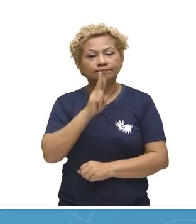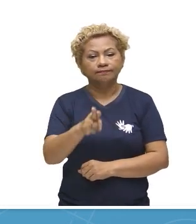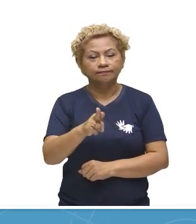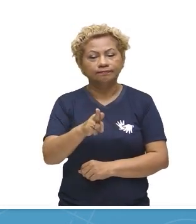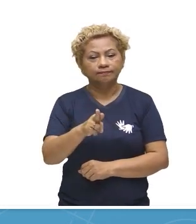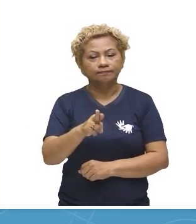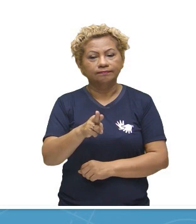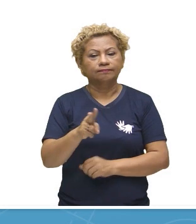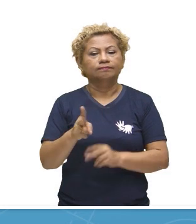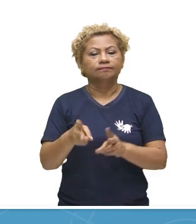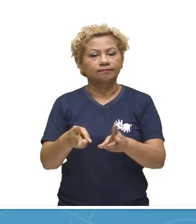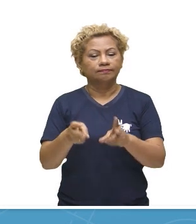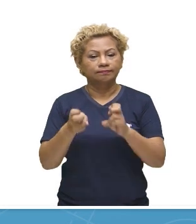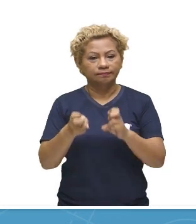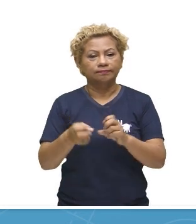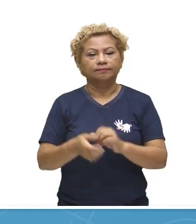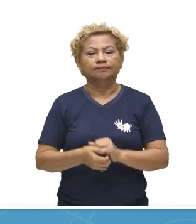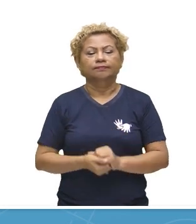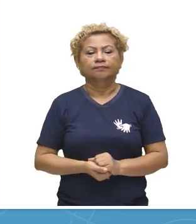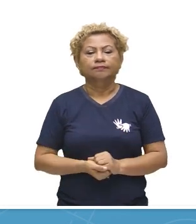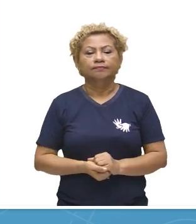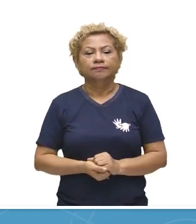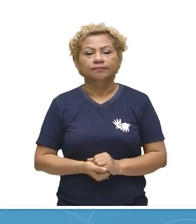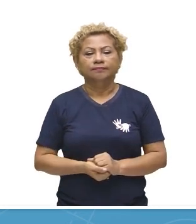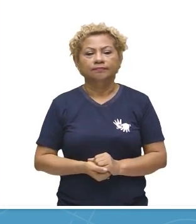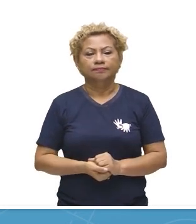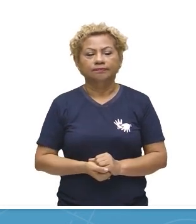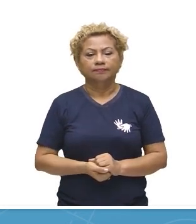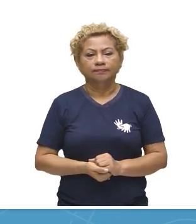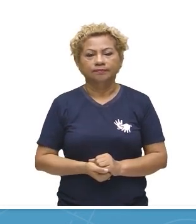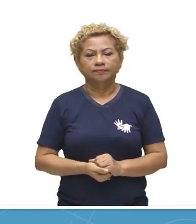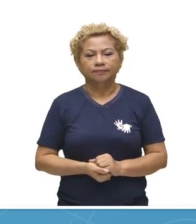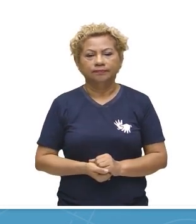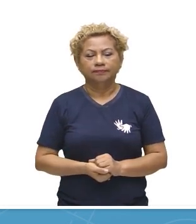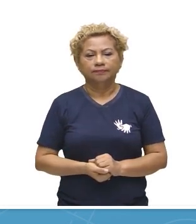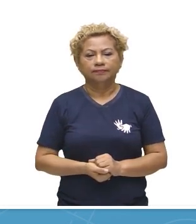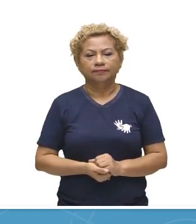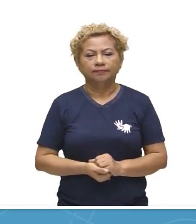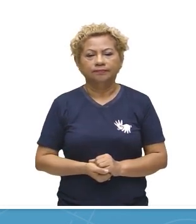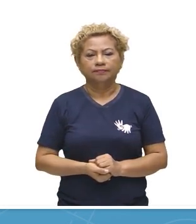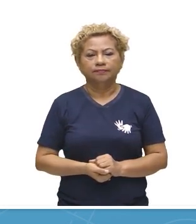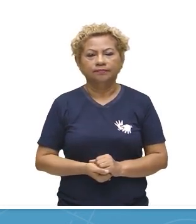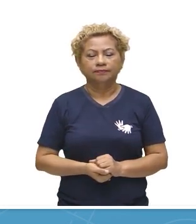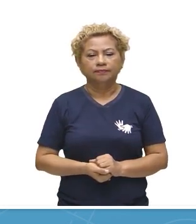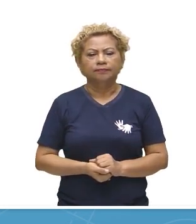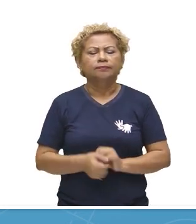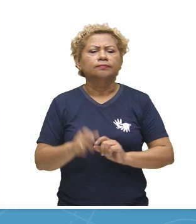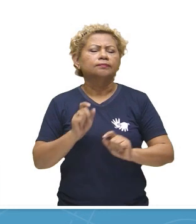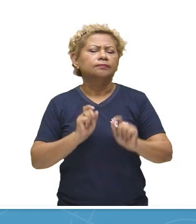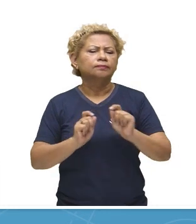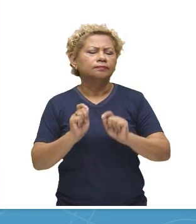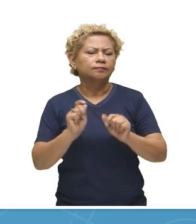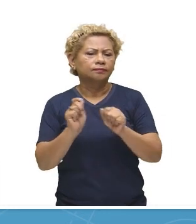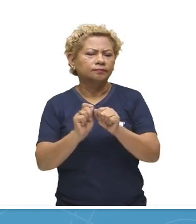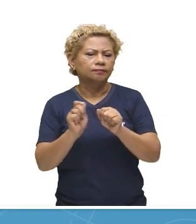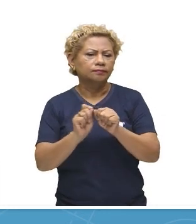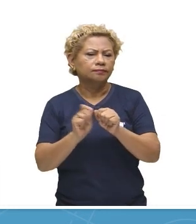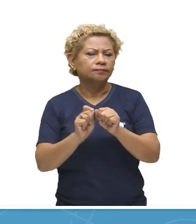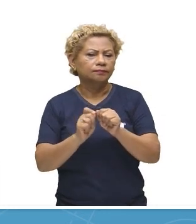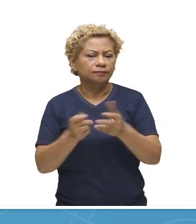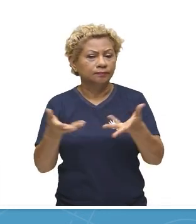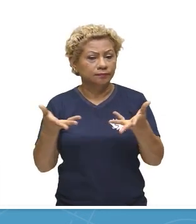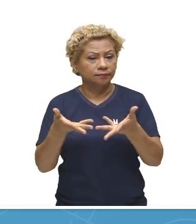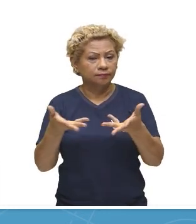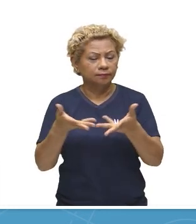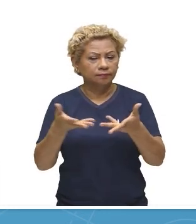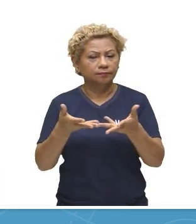ó. Ou então, simplesmente dividindo esse expoente 2 pelo índice